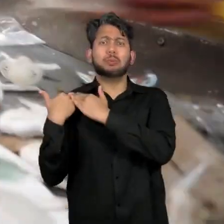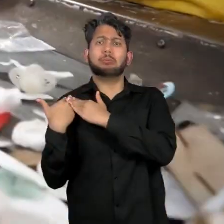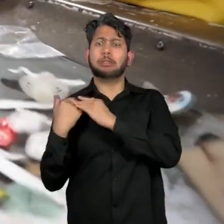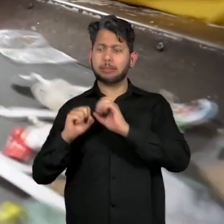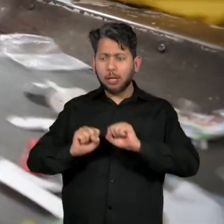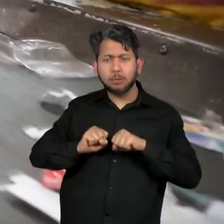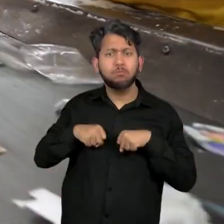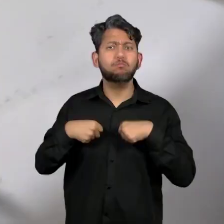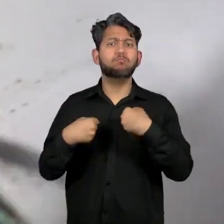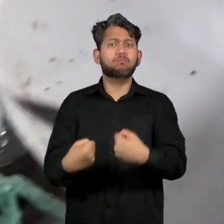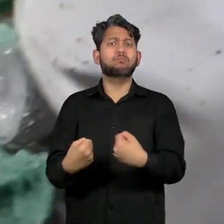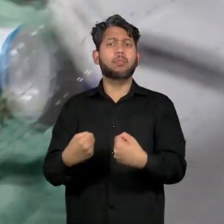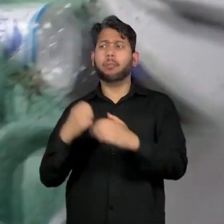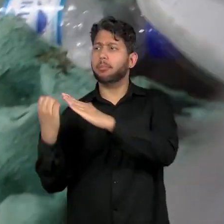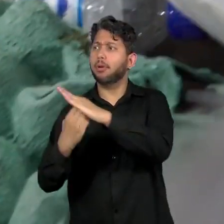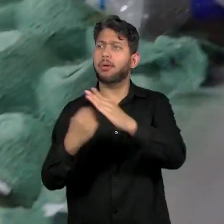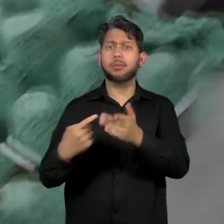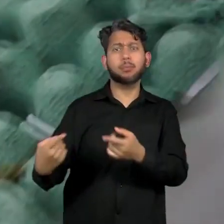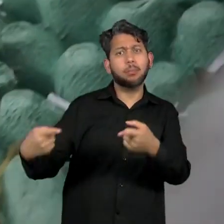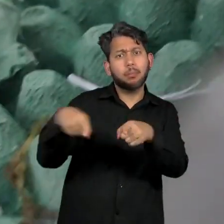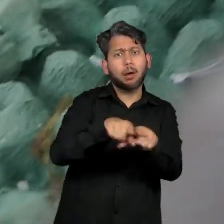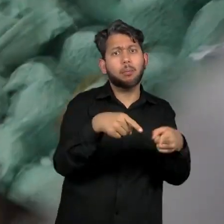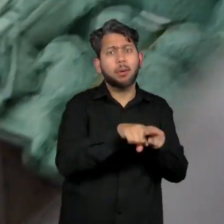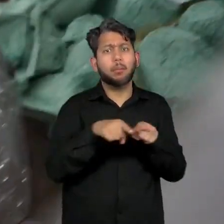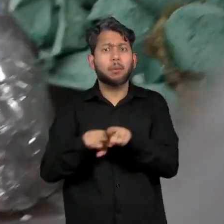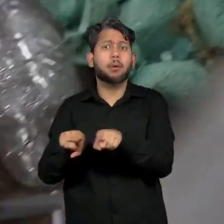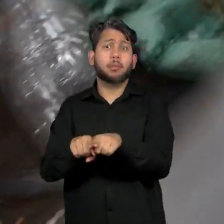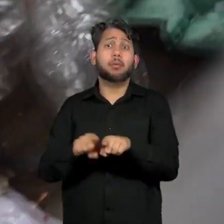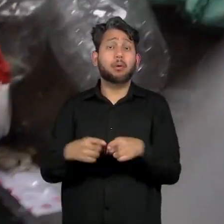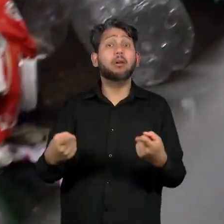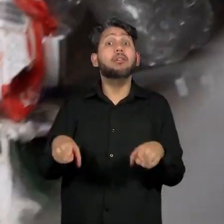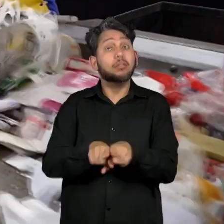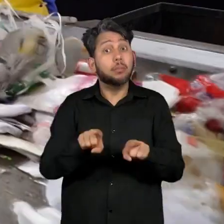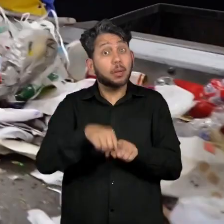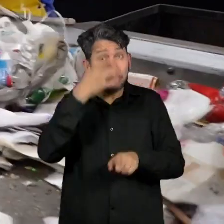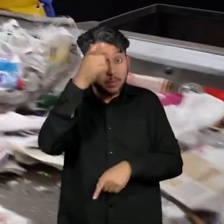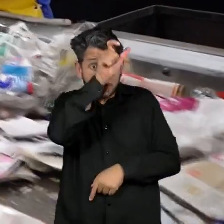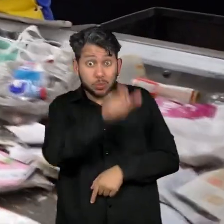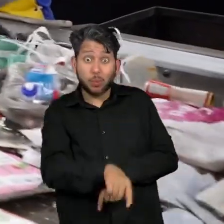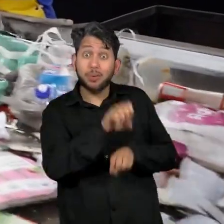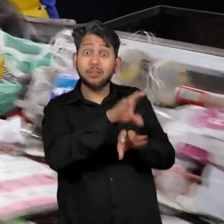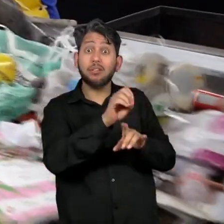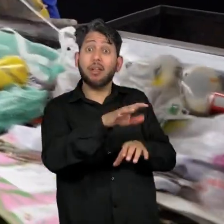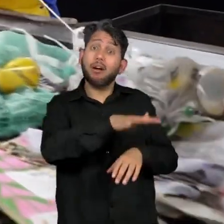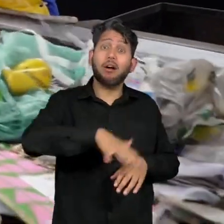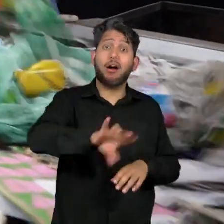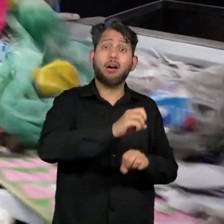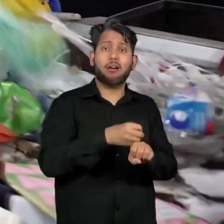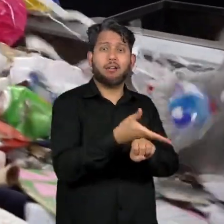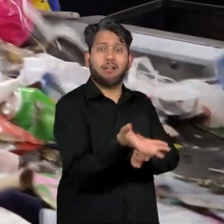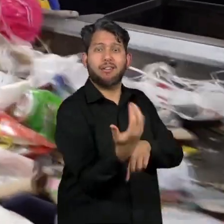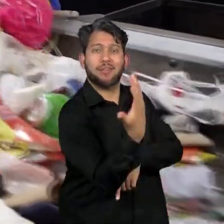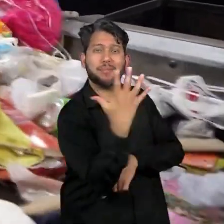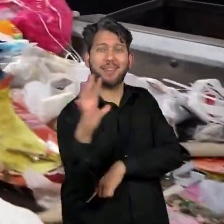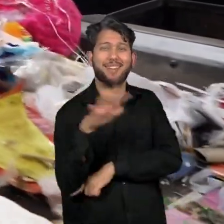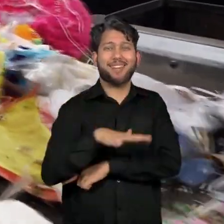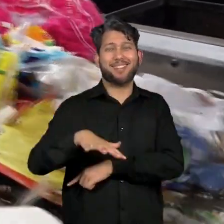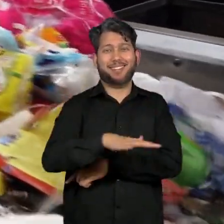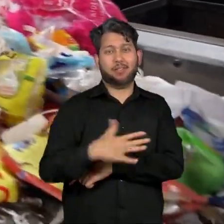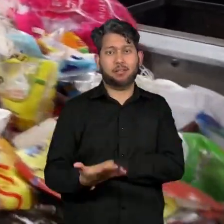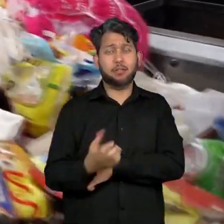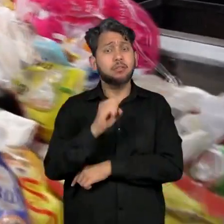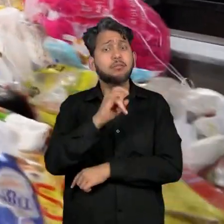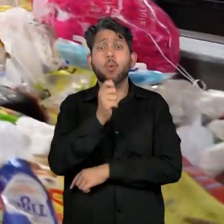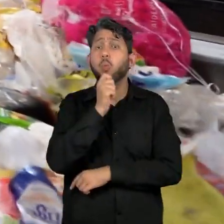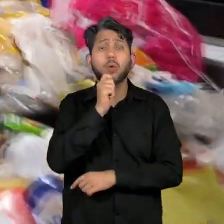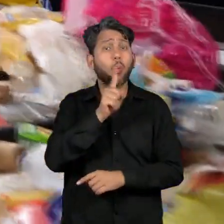realmente compartilhada e, principalmente, a parte de educação ambiental. Enquanto não tivermos a obrigatoriedade da